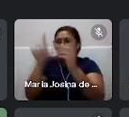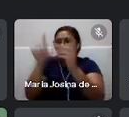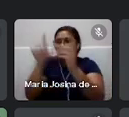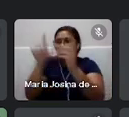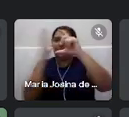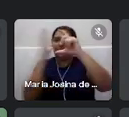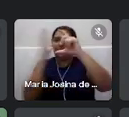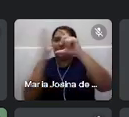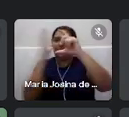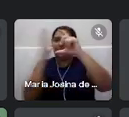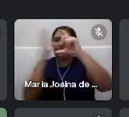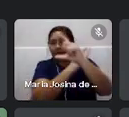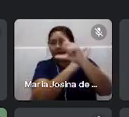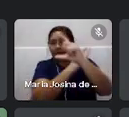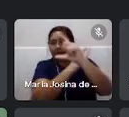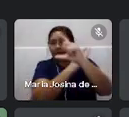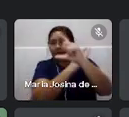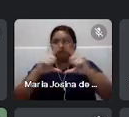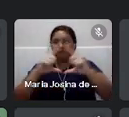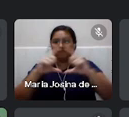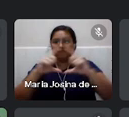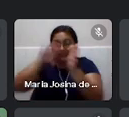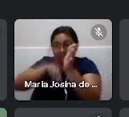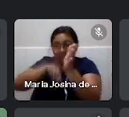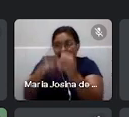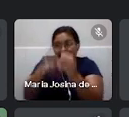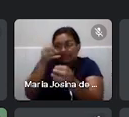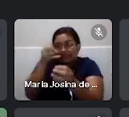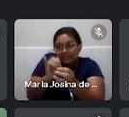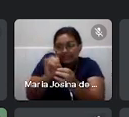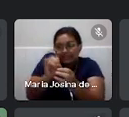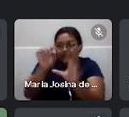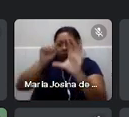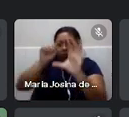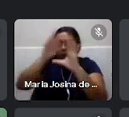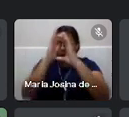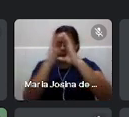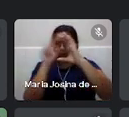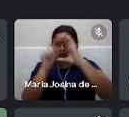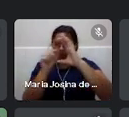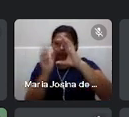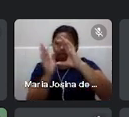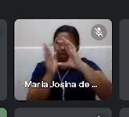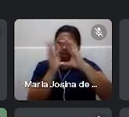Por quê? Porque se o centro cair fora desse quadrado,